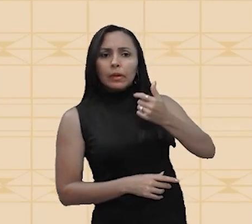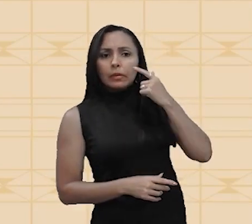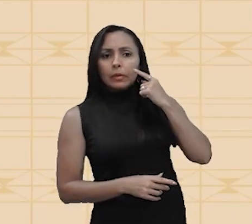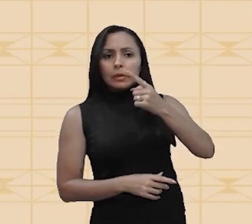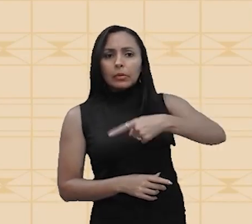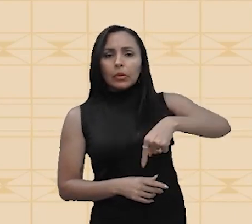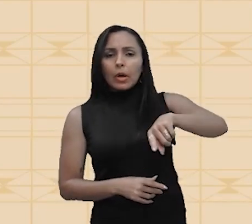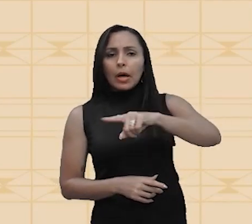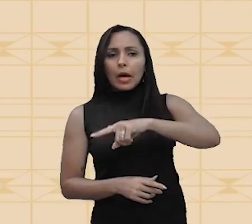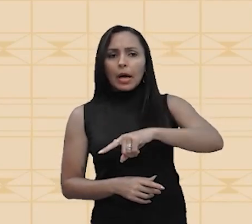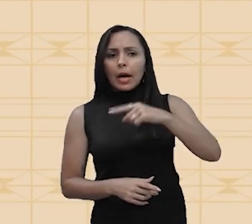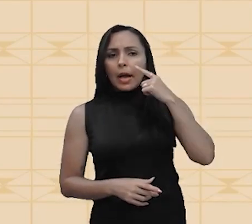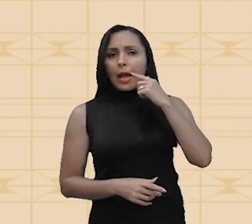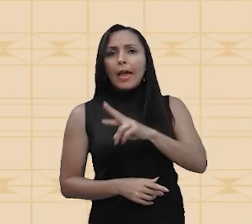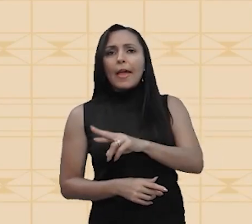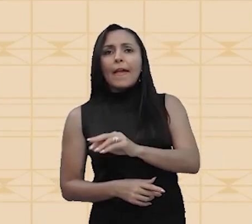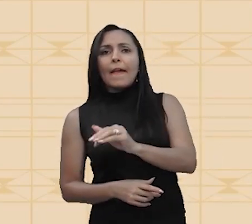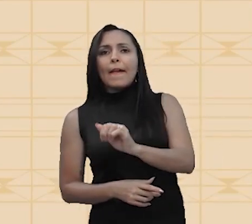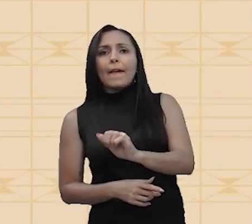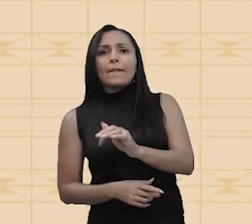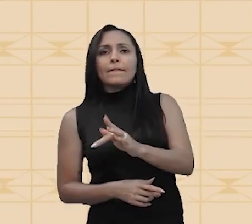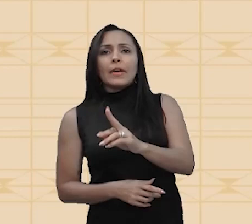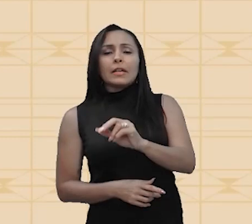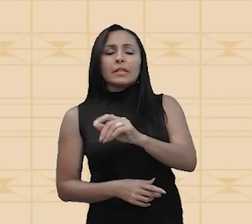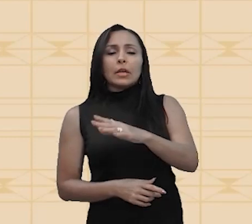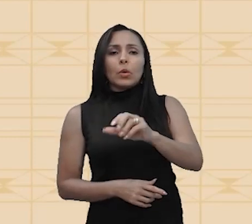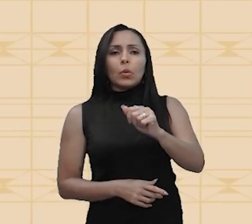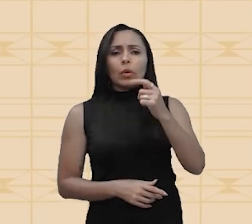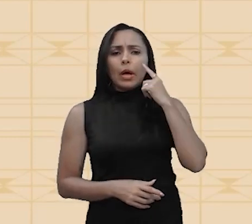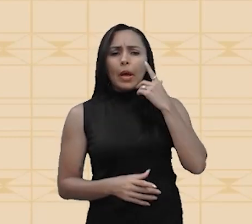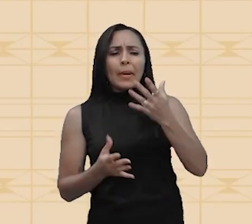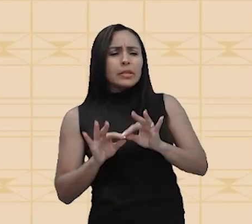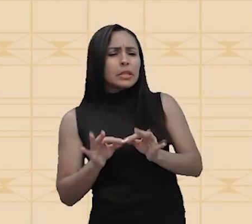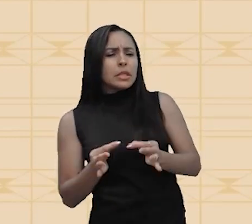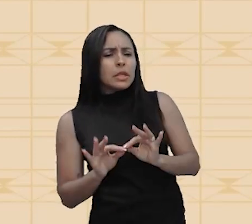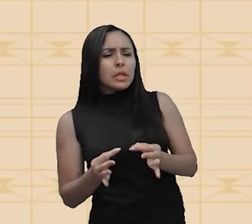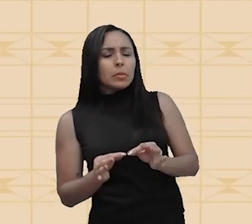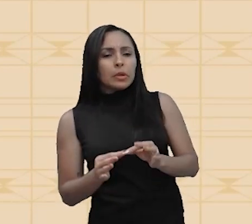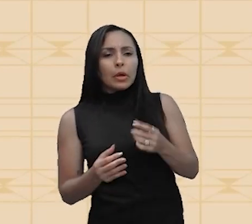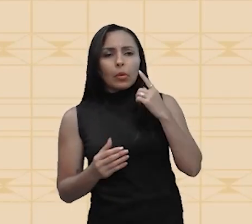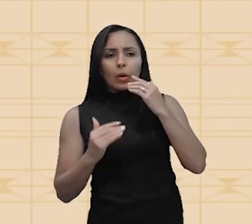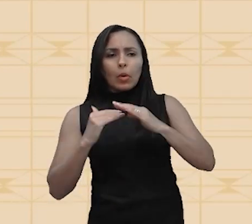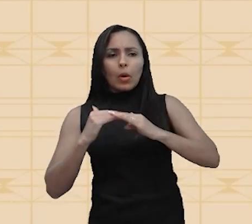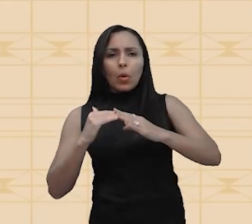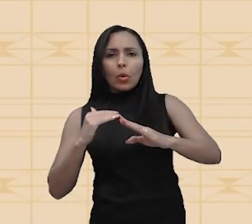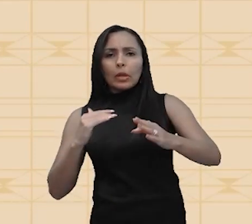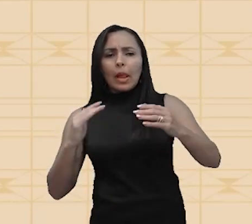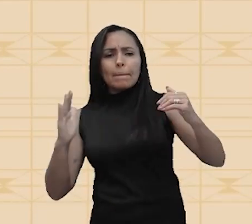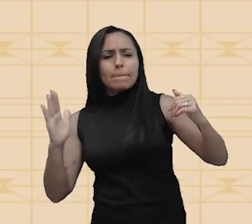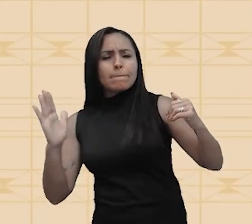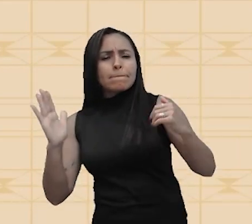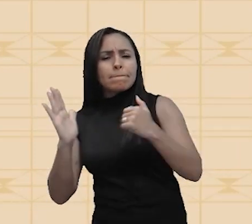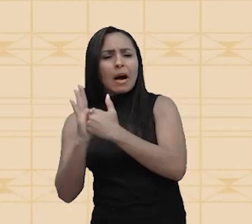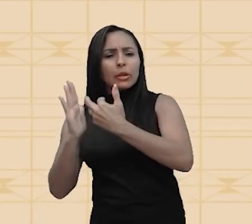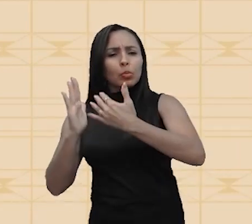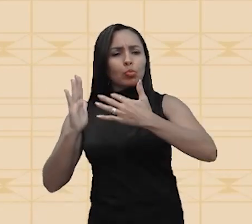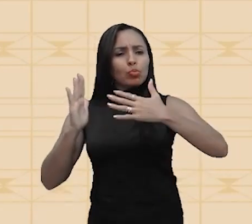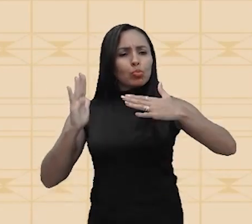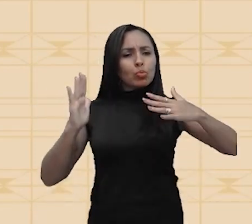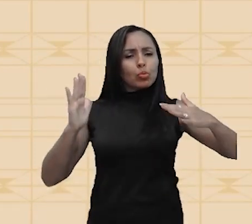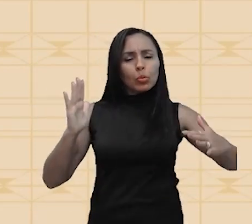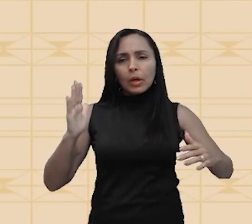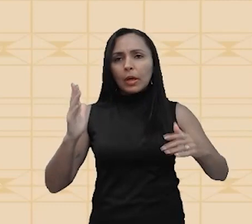reflexão. Por quê? Porque é o mais comum. É o fato em que uma onda ela bate em um obstáculo e será refletida. E o que